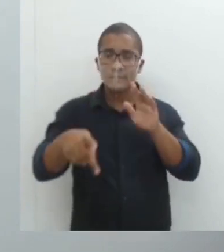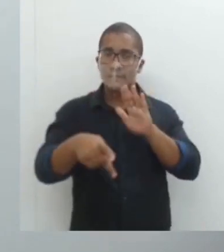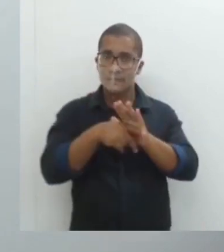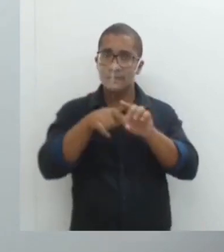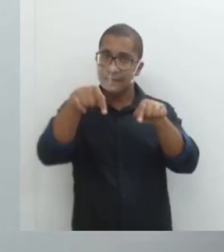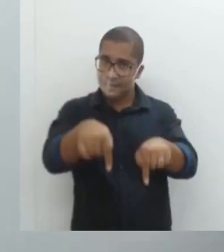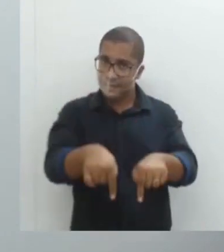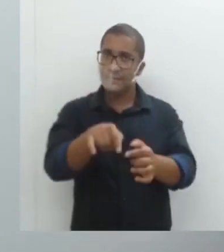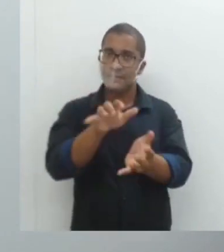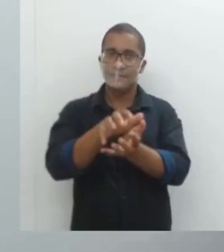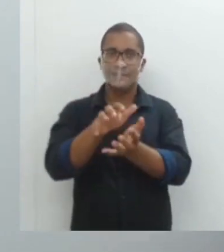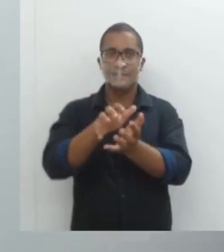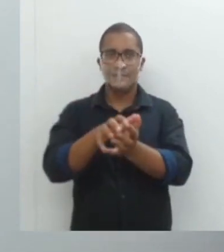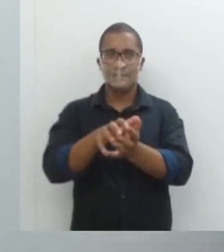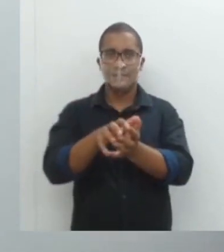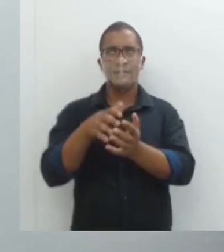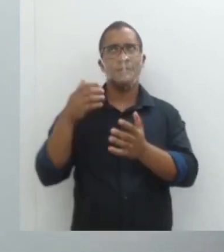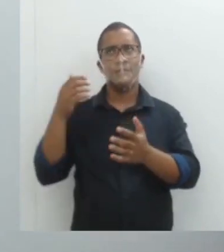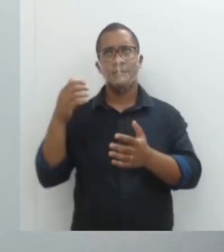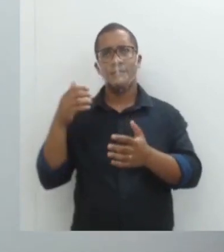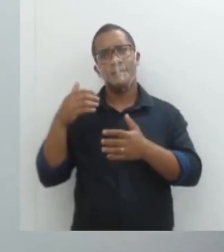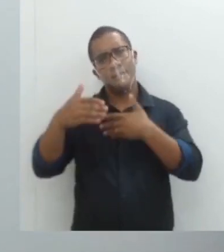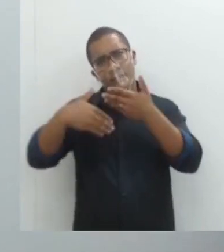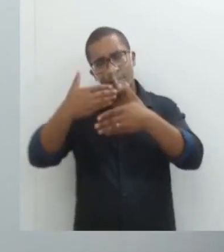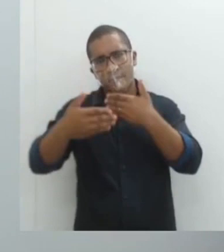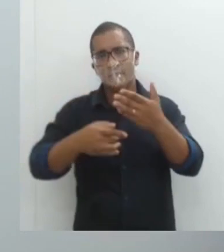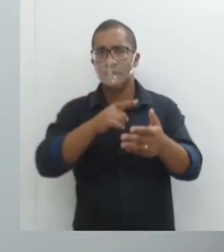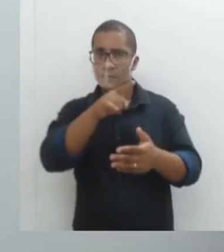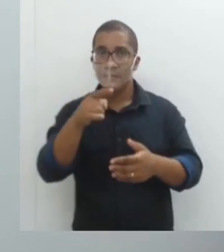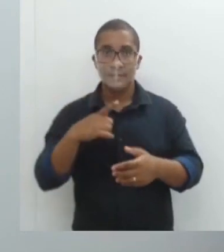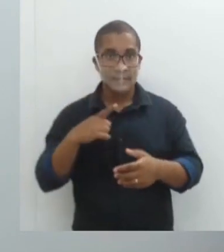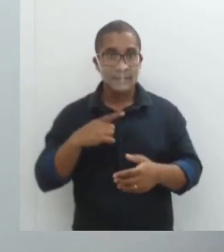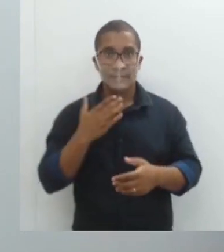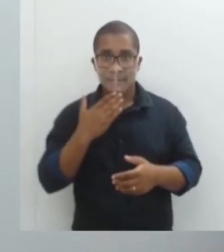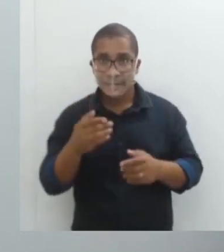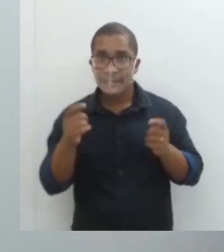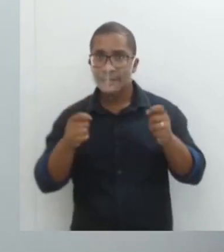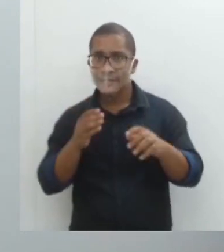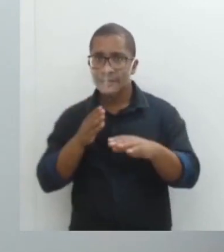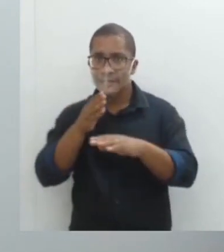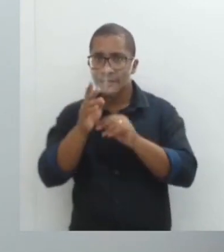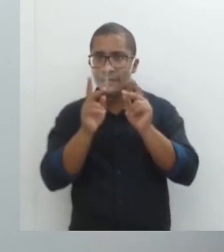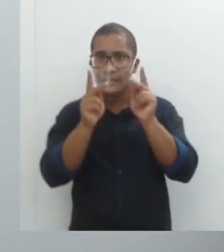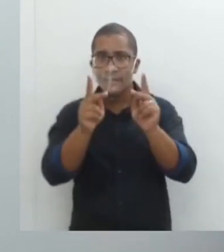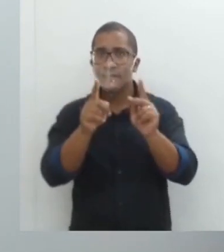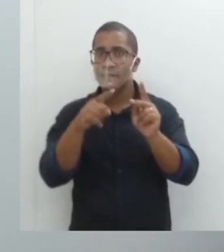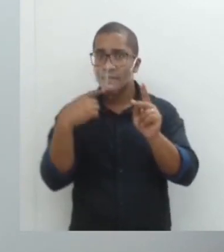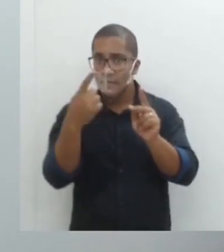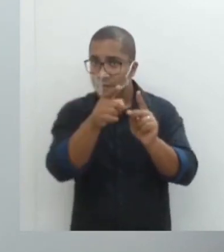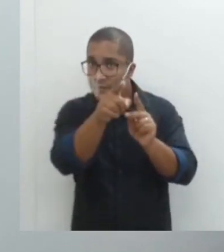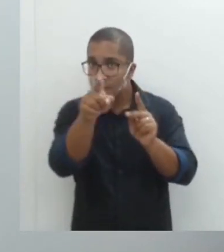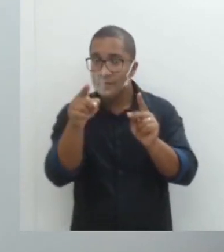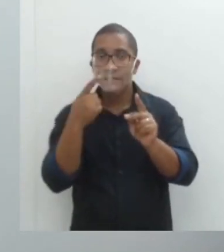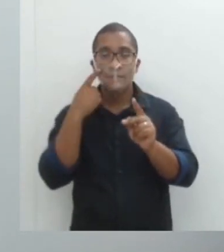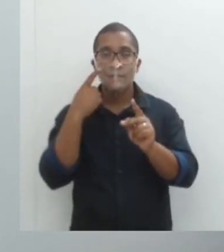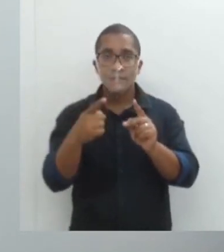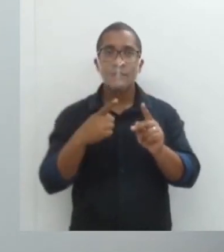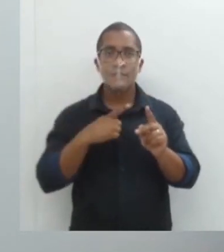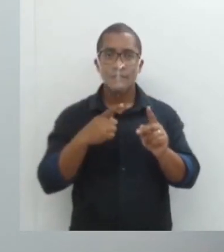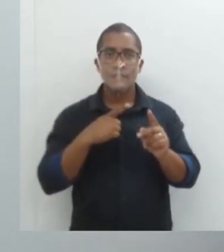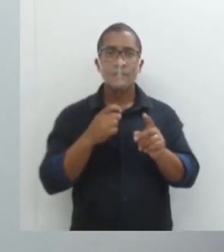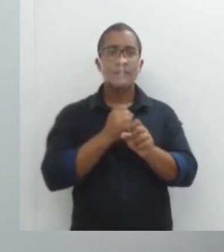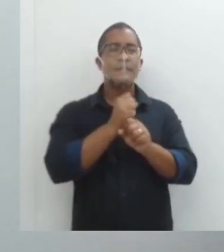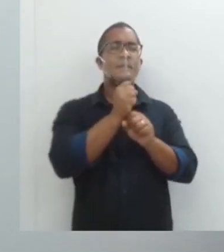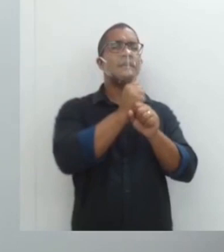pernambucano, né? Um dia, quando vocês tiverem a oportunidade, vocês irão ver que nosso povo tem datação de